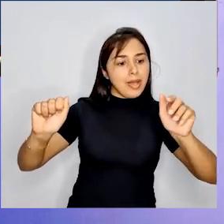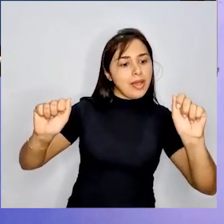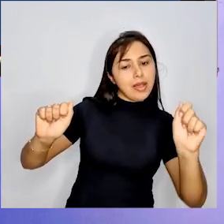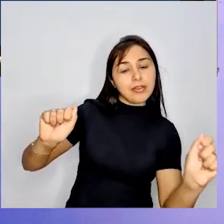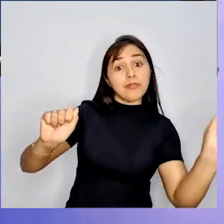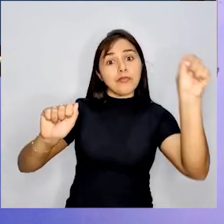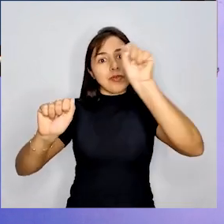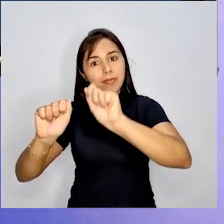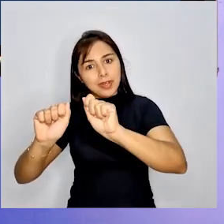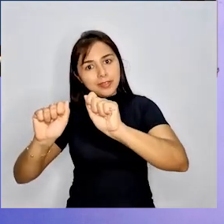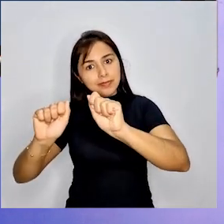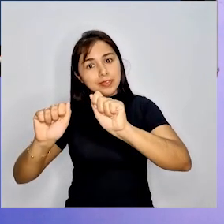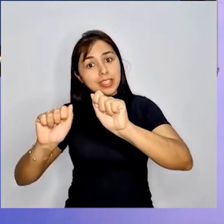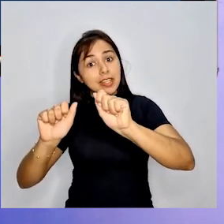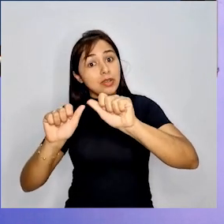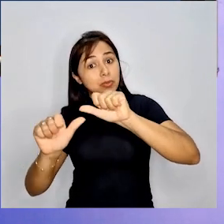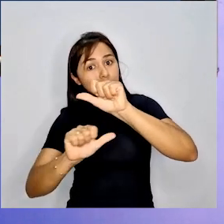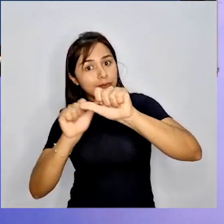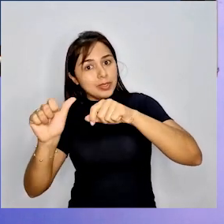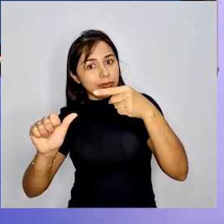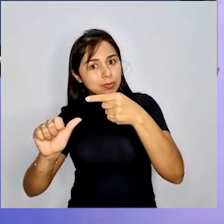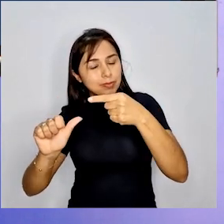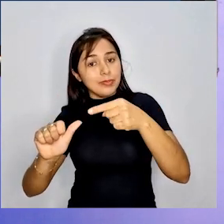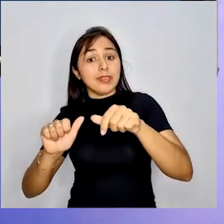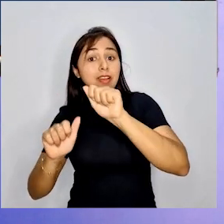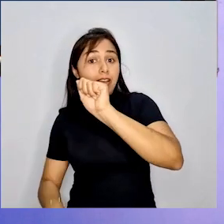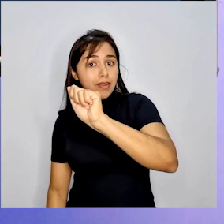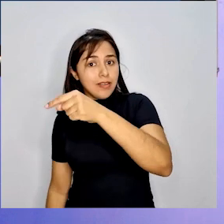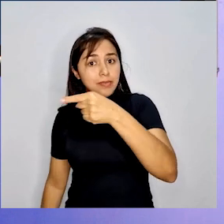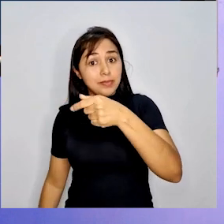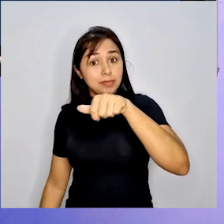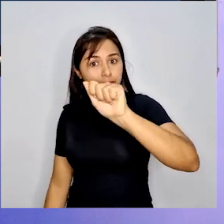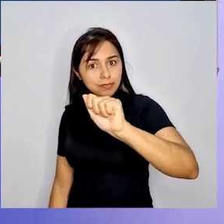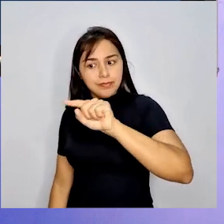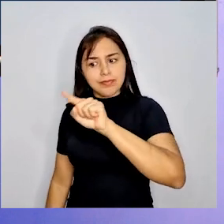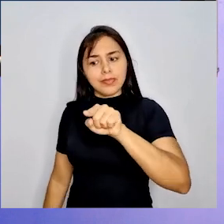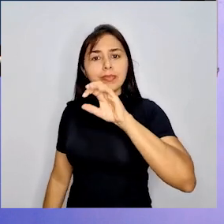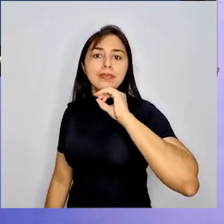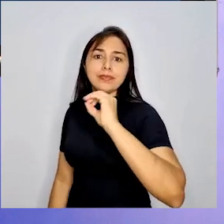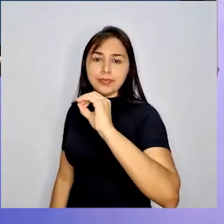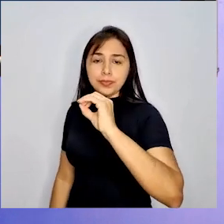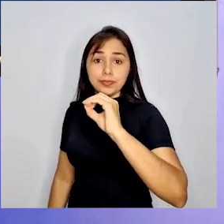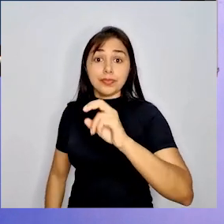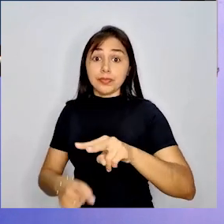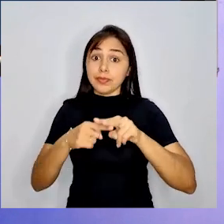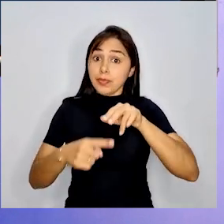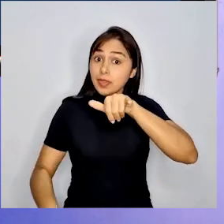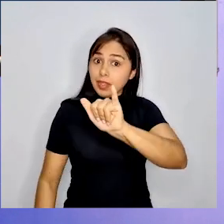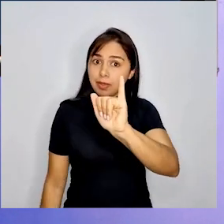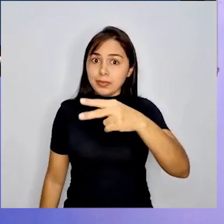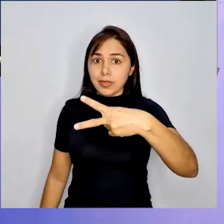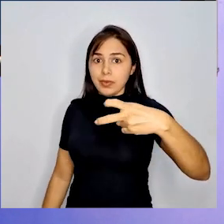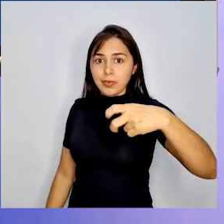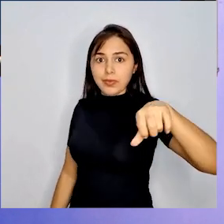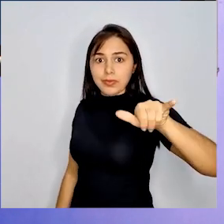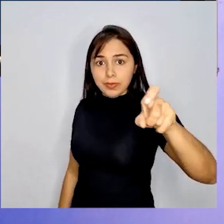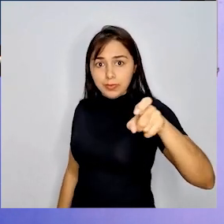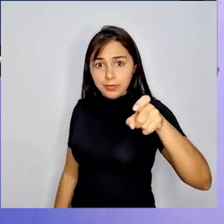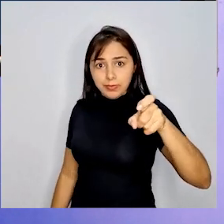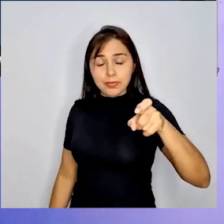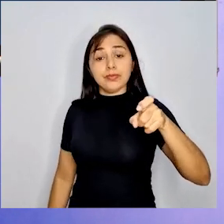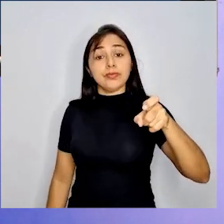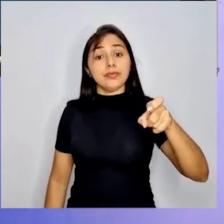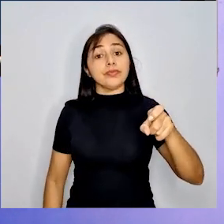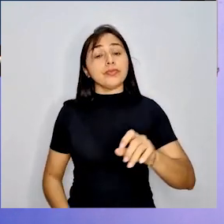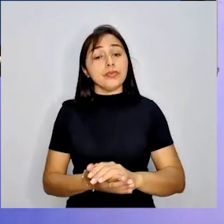zero. Então, eu posso tirar eles aqui e eu tenho que Y é igual a X. Ou seja, os ângulos que são opostos pelo